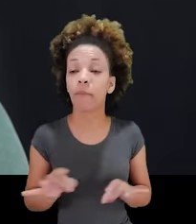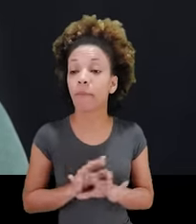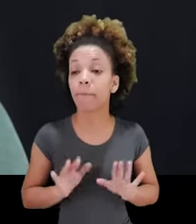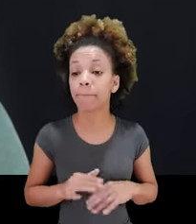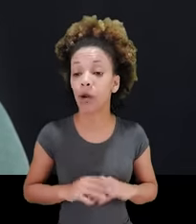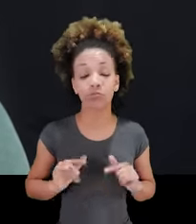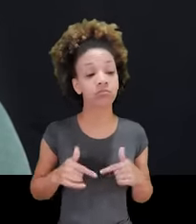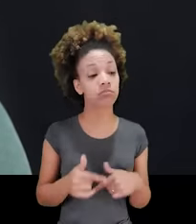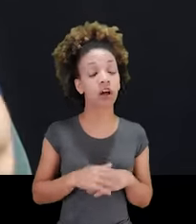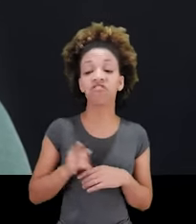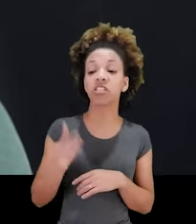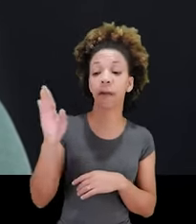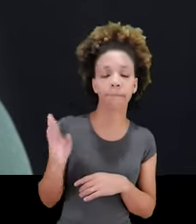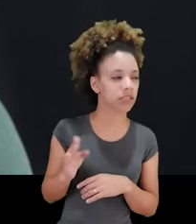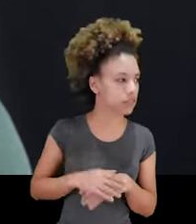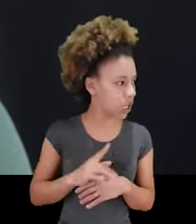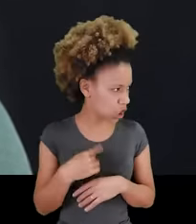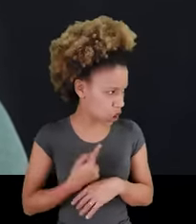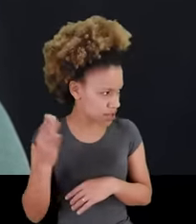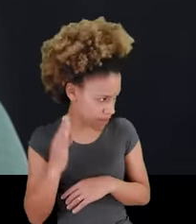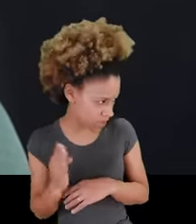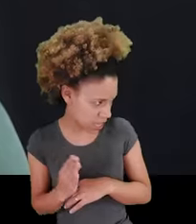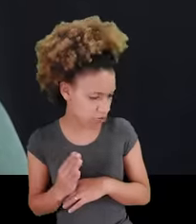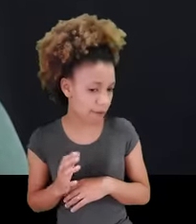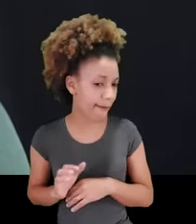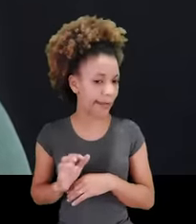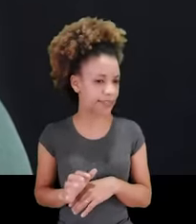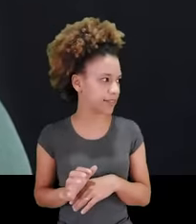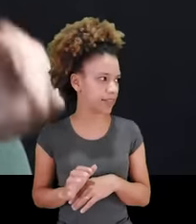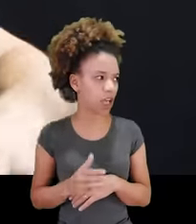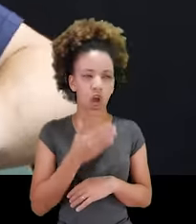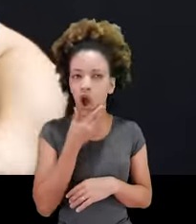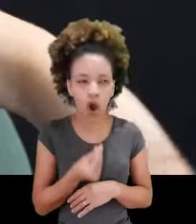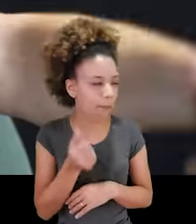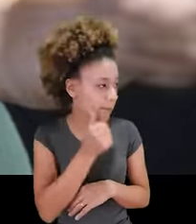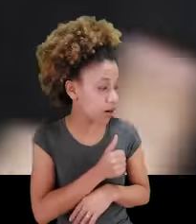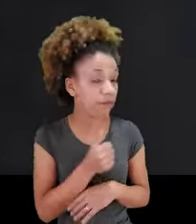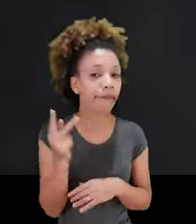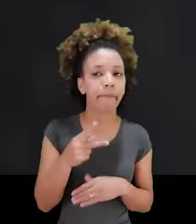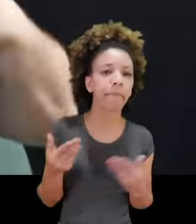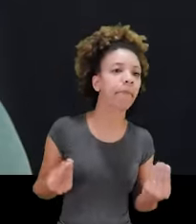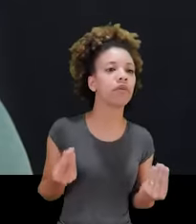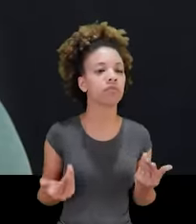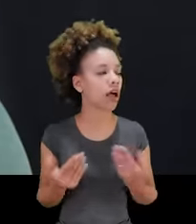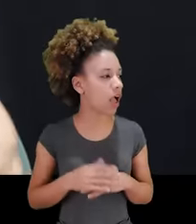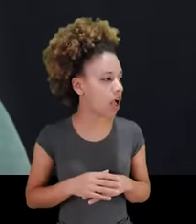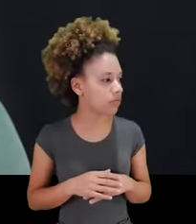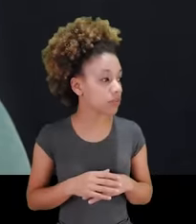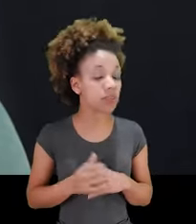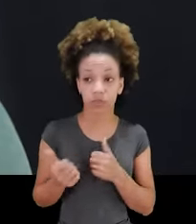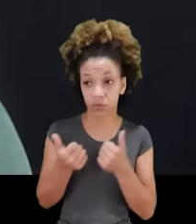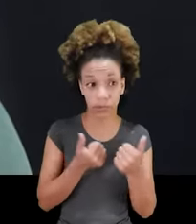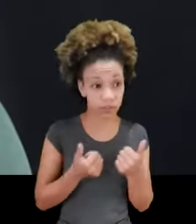sou profissional, é. Me respeito pelo profissional. Uhum. E a gente é brasileiro, a gente é assim com homem, mulher. E aí, irmão, porra, não sei o quê. O cara, ele já